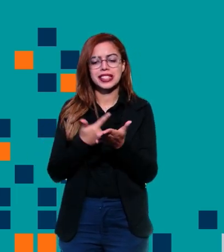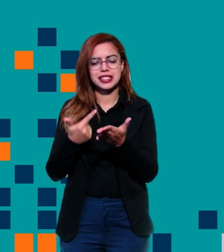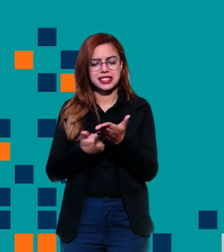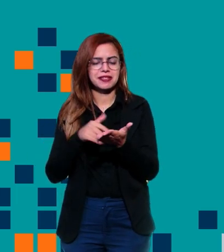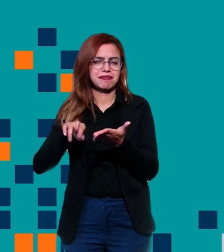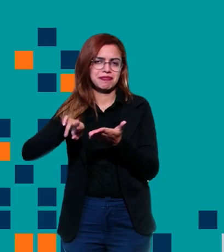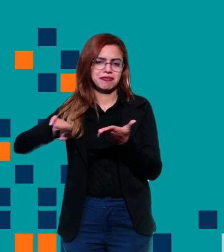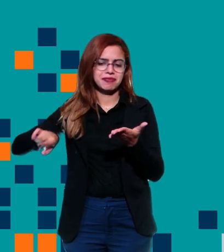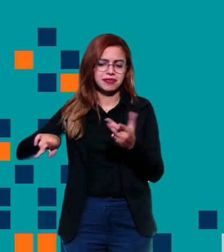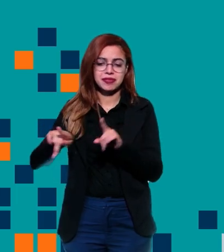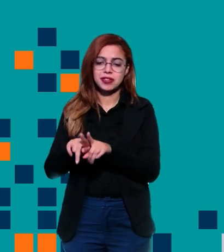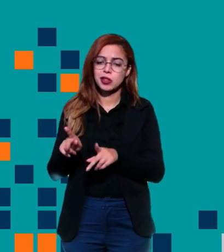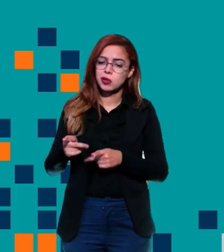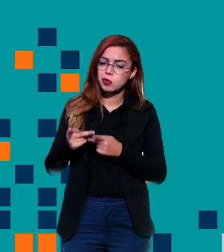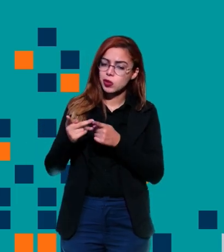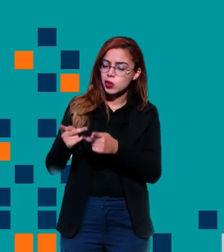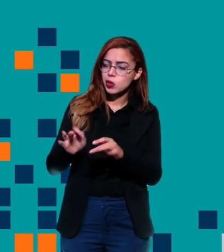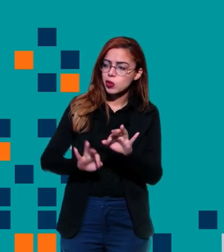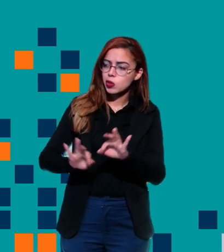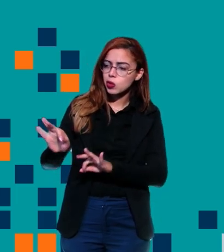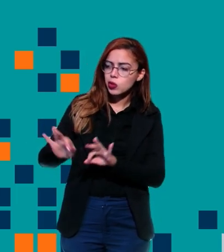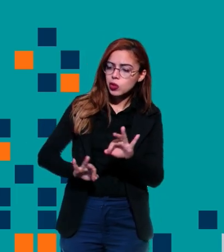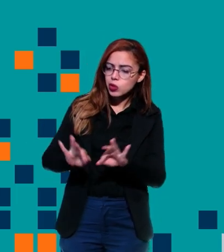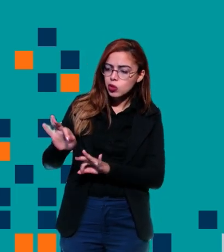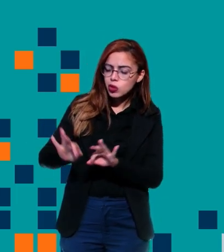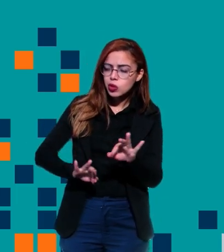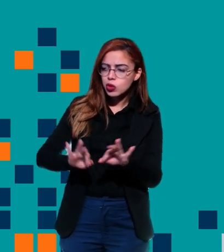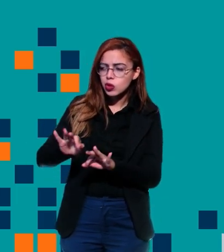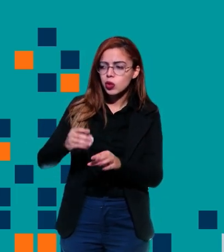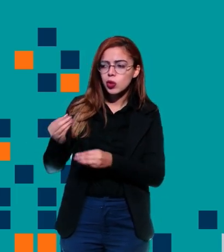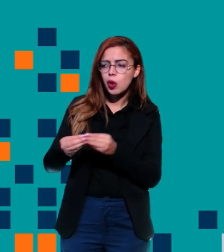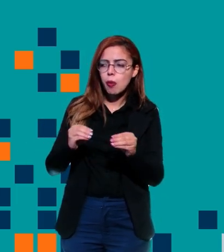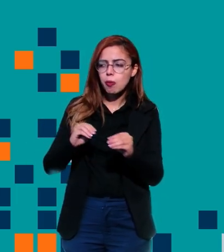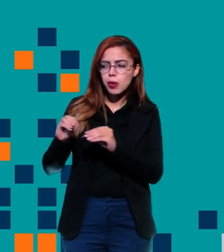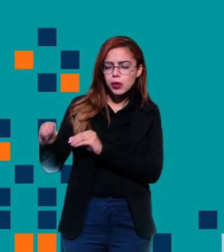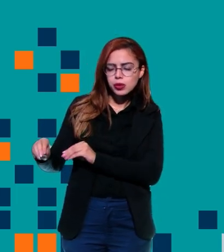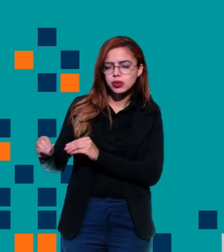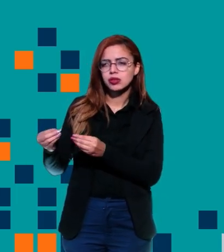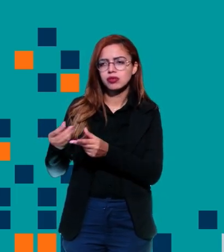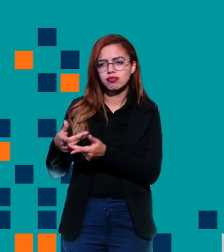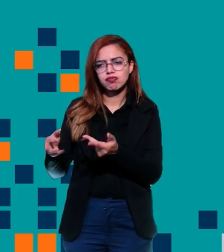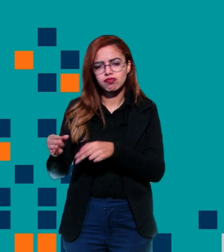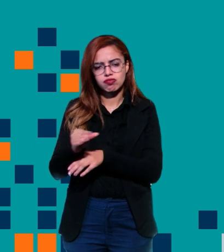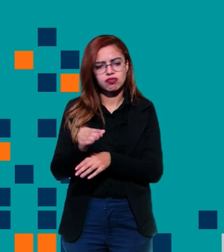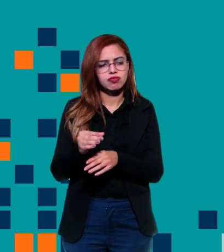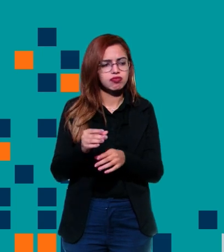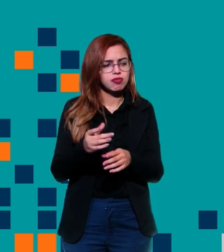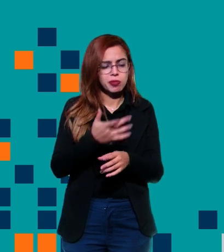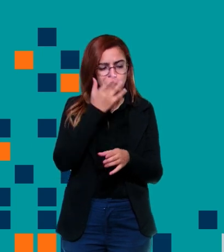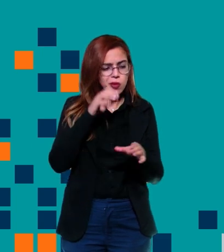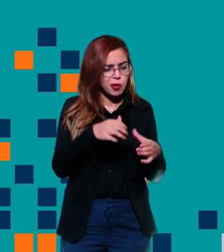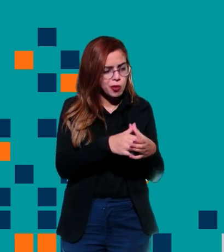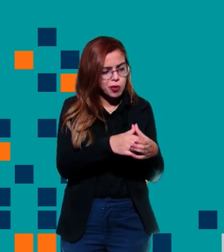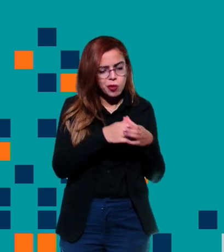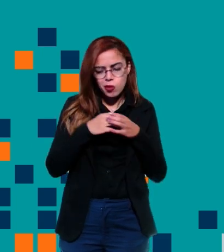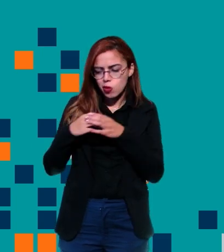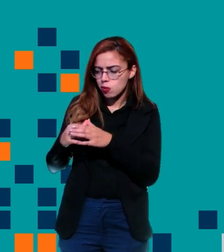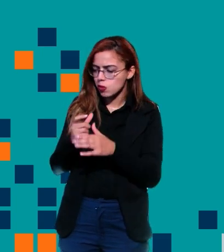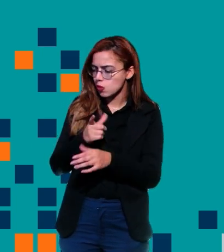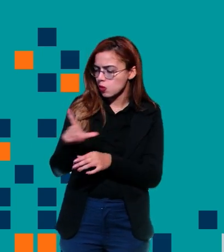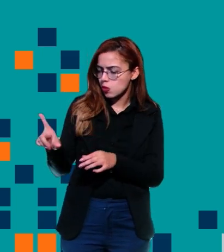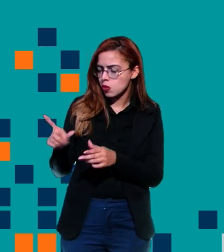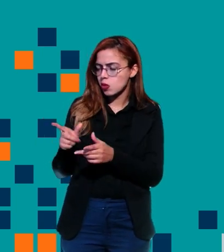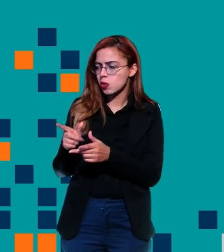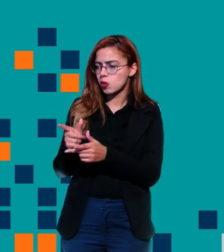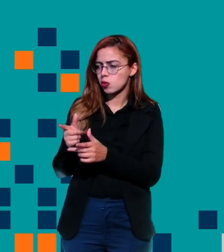etc., buscando uma reorganização, mas pensando nisso, como alocar os trabalhadores, né? Pensando no todo, né?